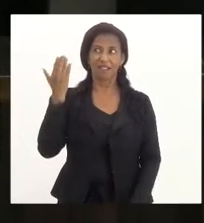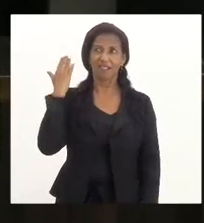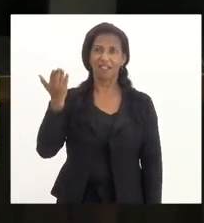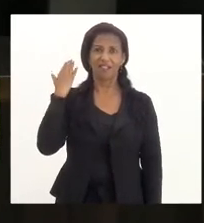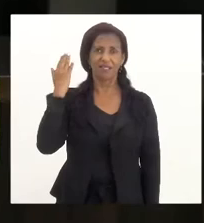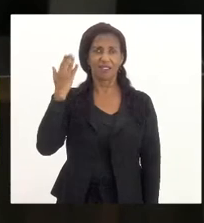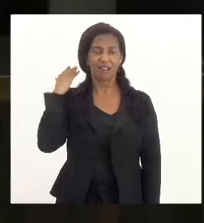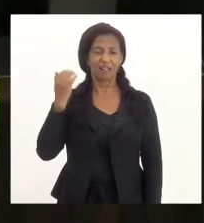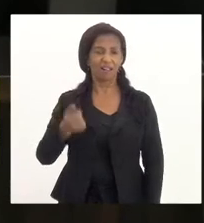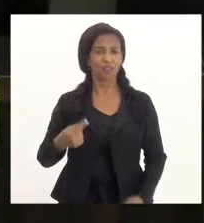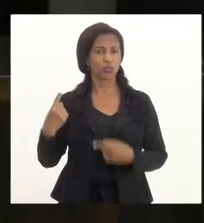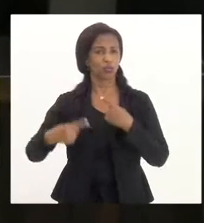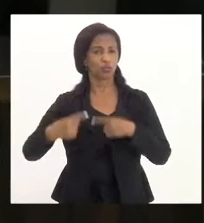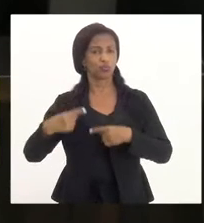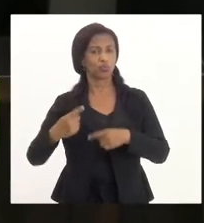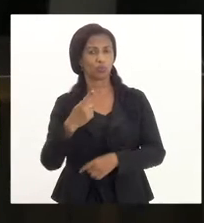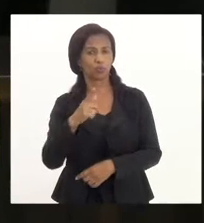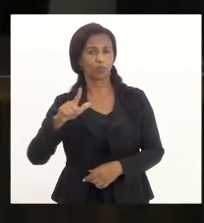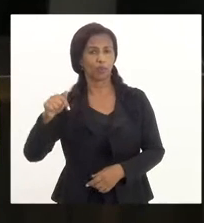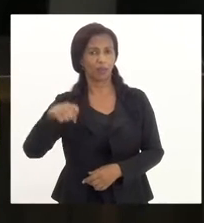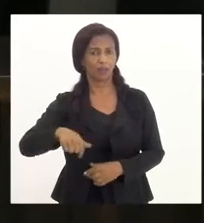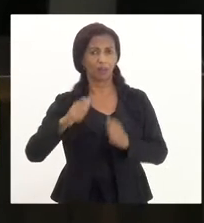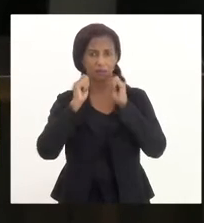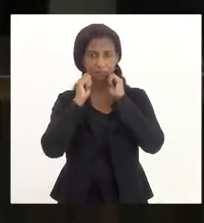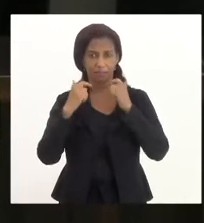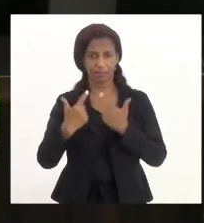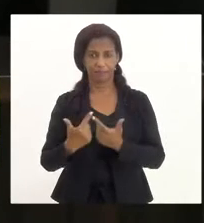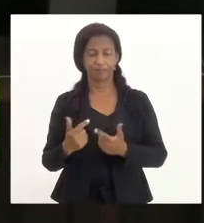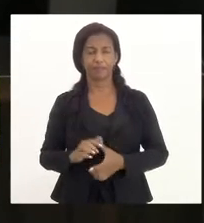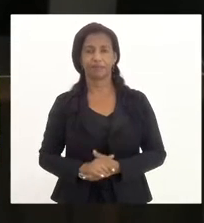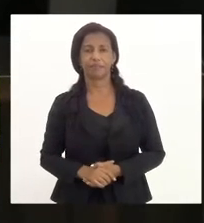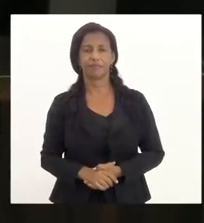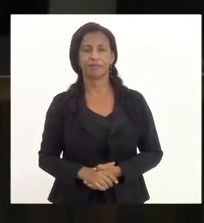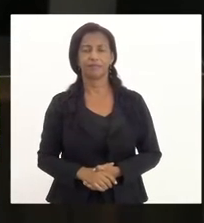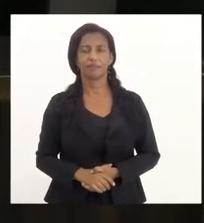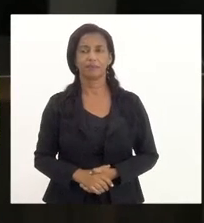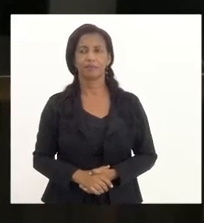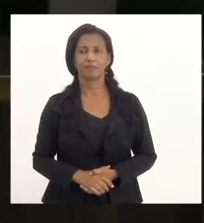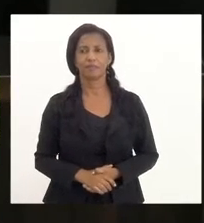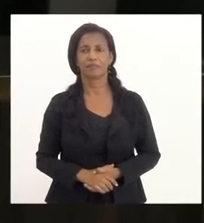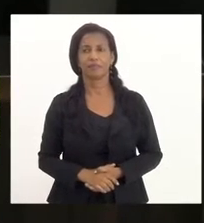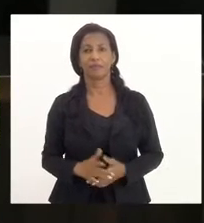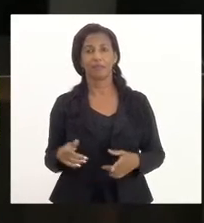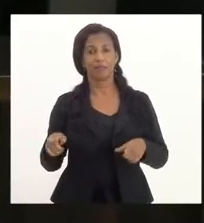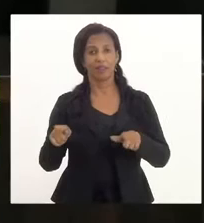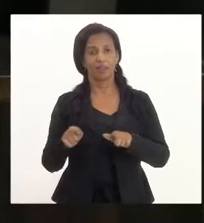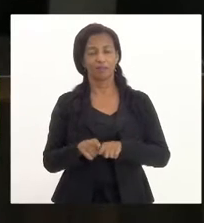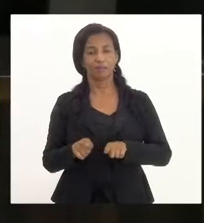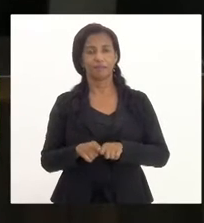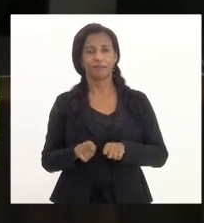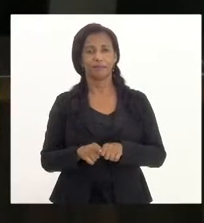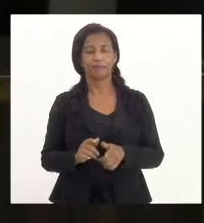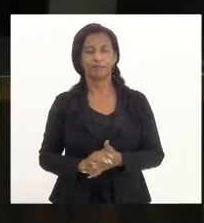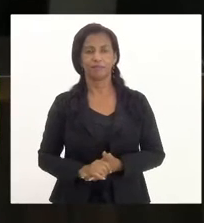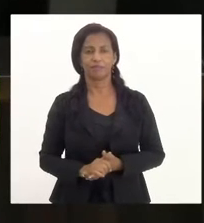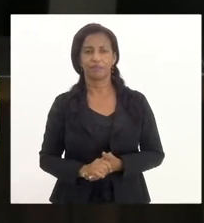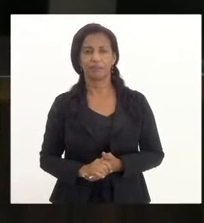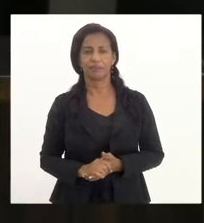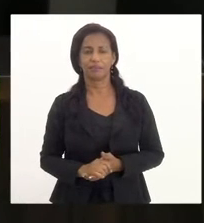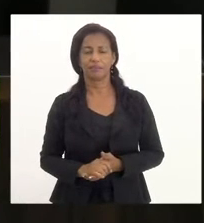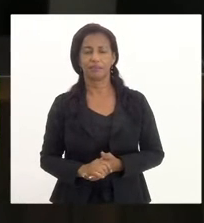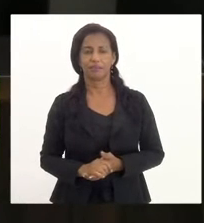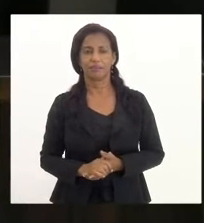atrás em outras é porque a gente curtir um projeto aqui na casa sobre isso o e finalmente é